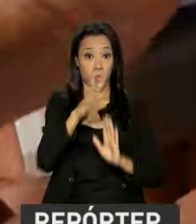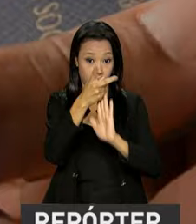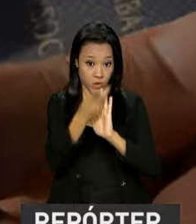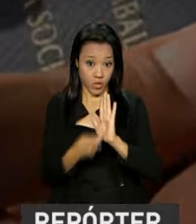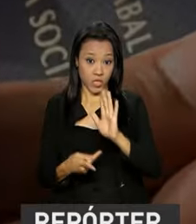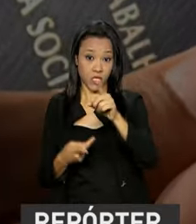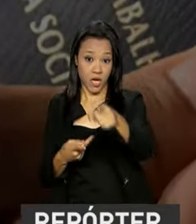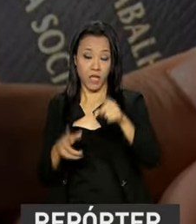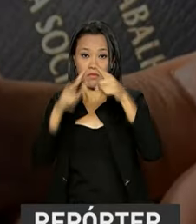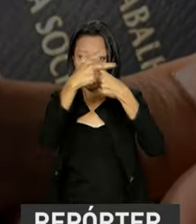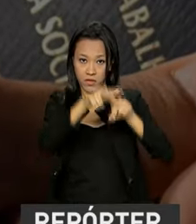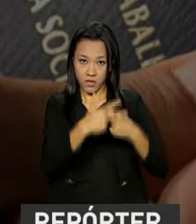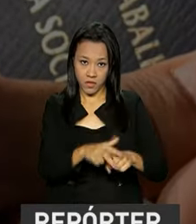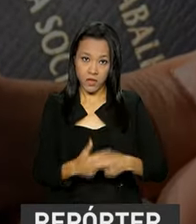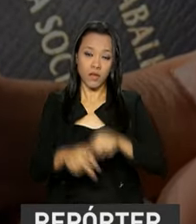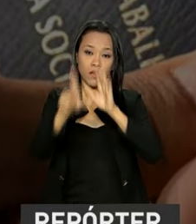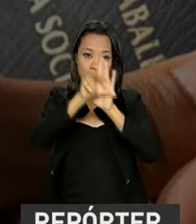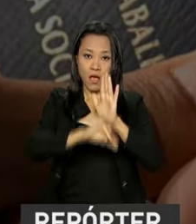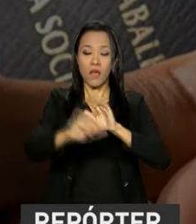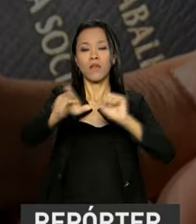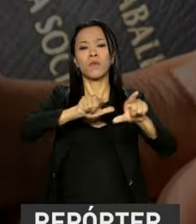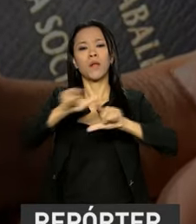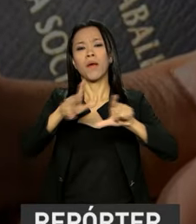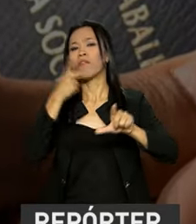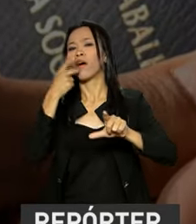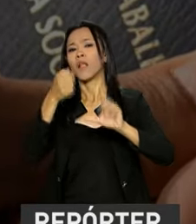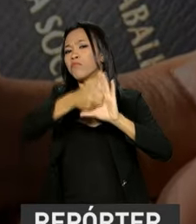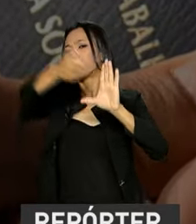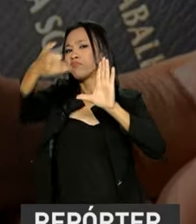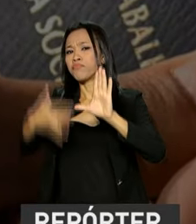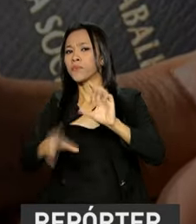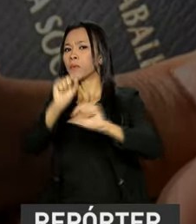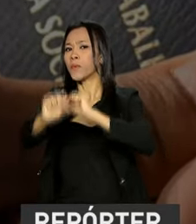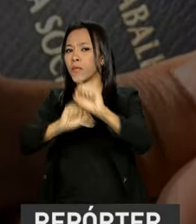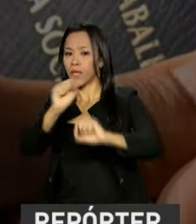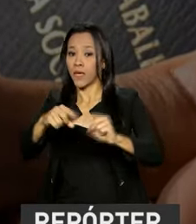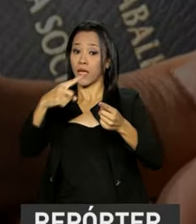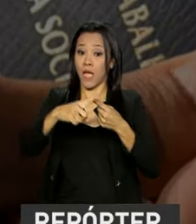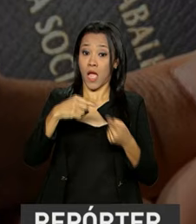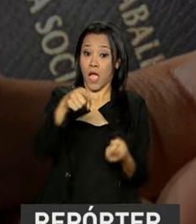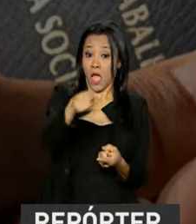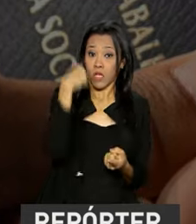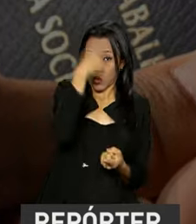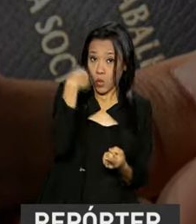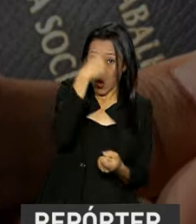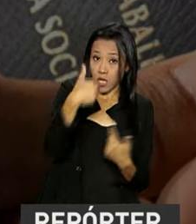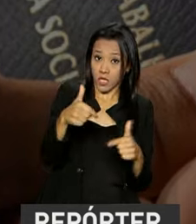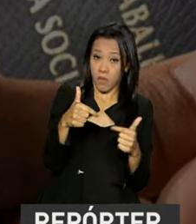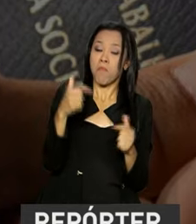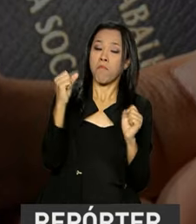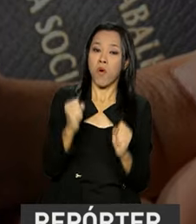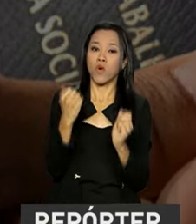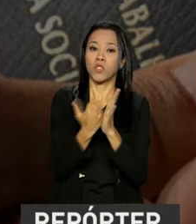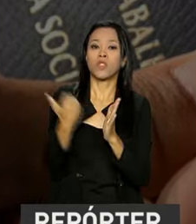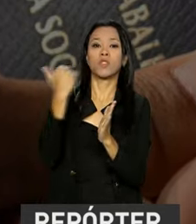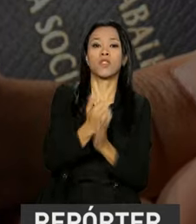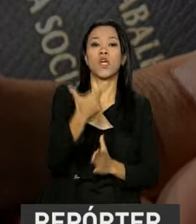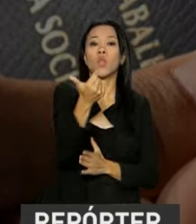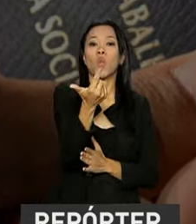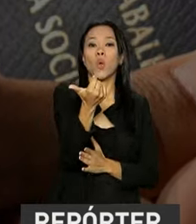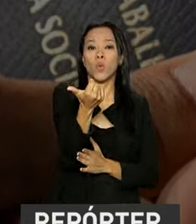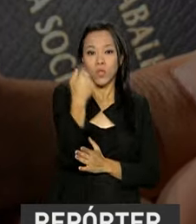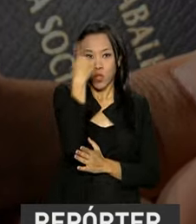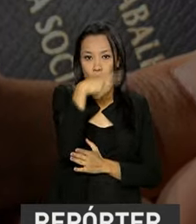aprovado legislação trabalhista prevê o seguinte a jornada de trabalho poderá ser estendida para 12 horas por